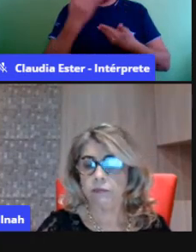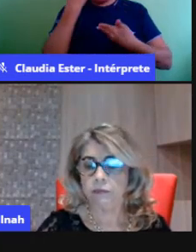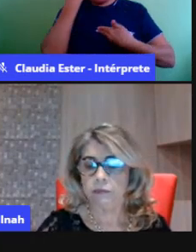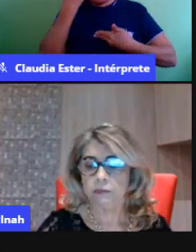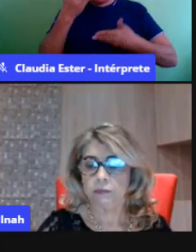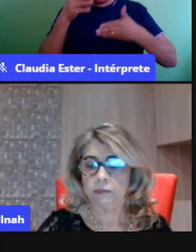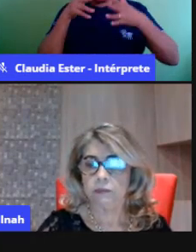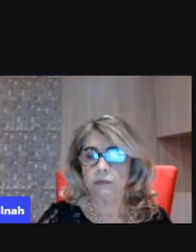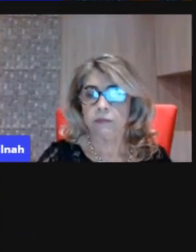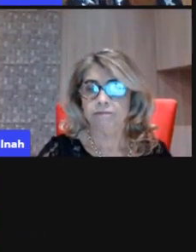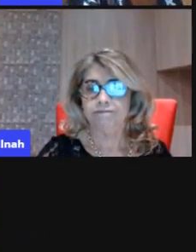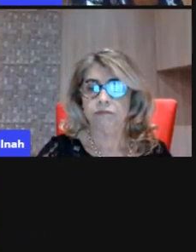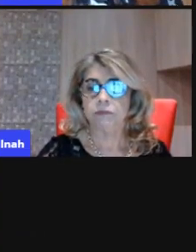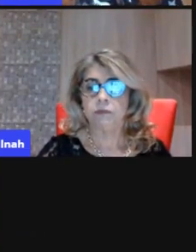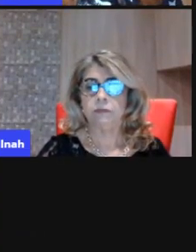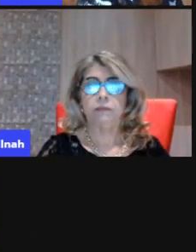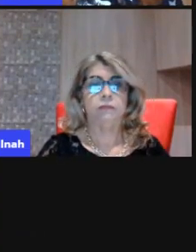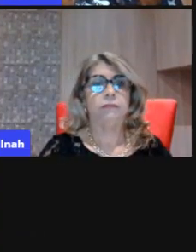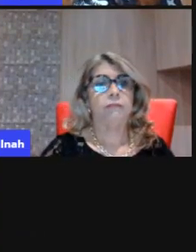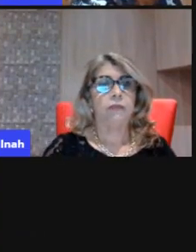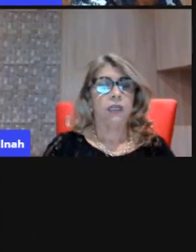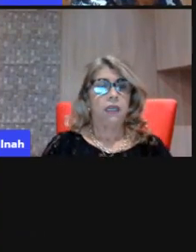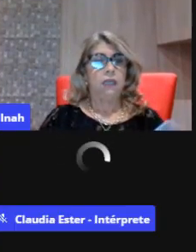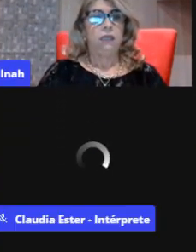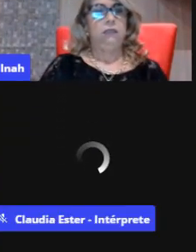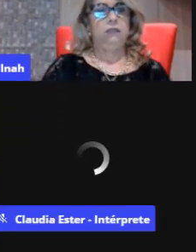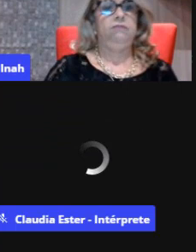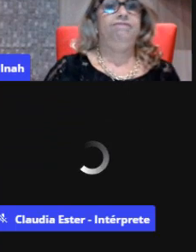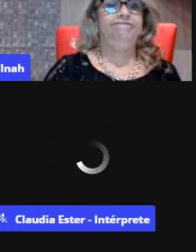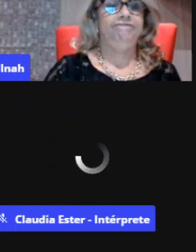agradeço. Agora é com a Iná.